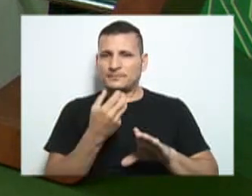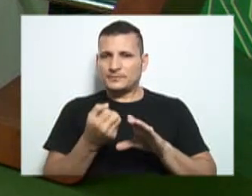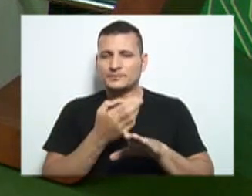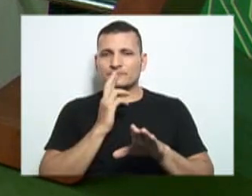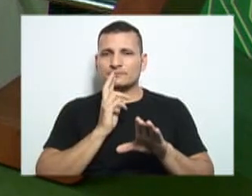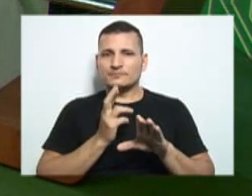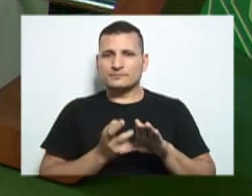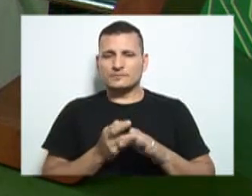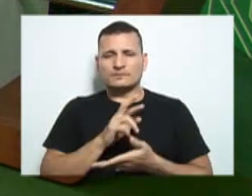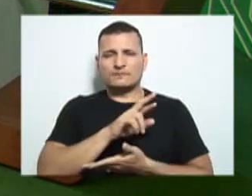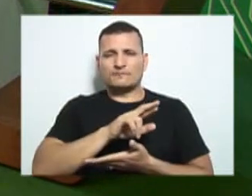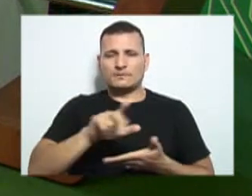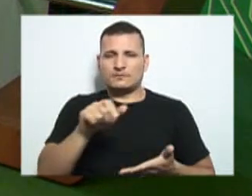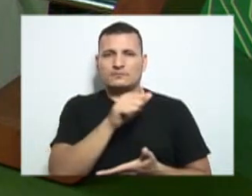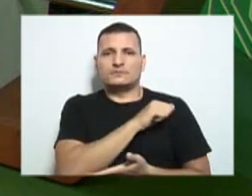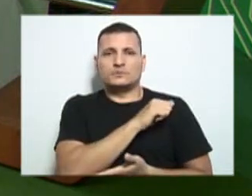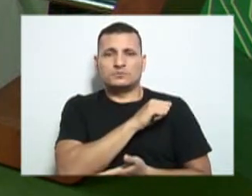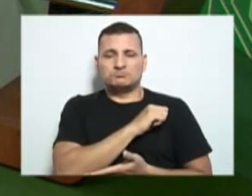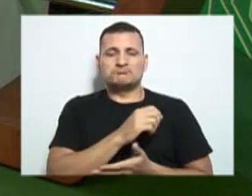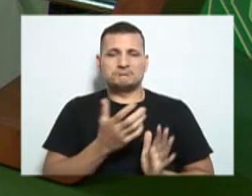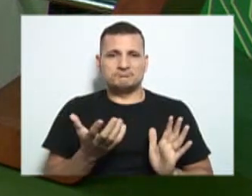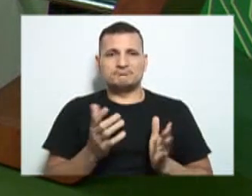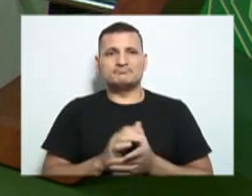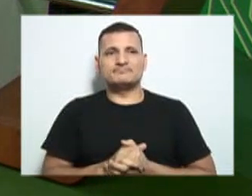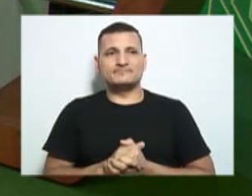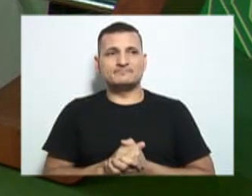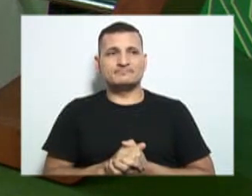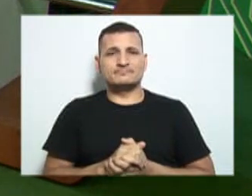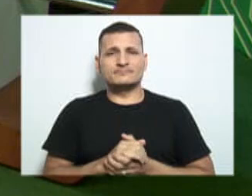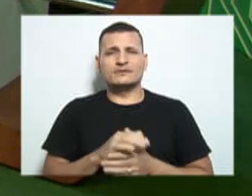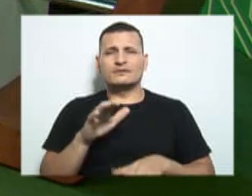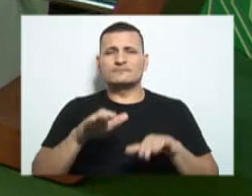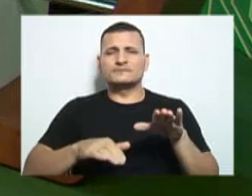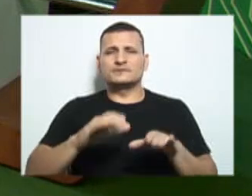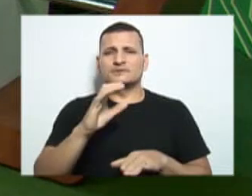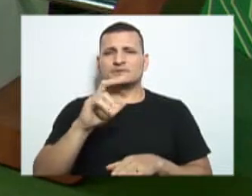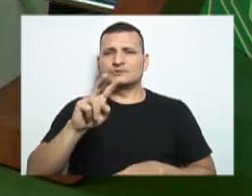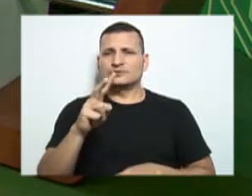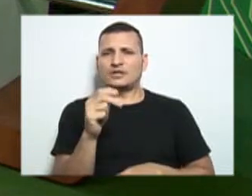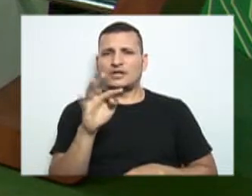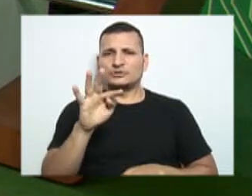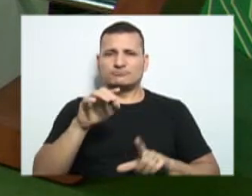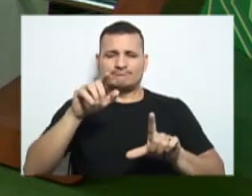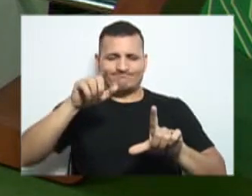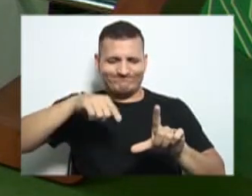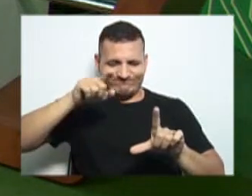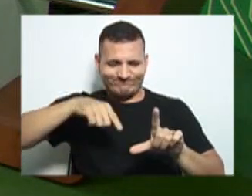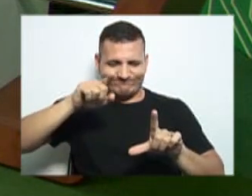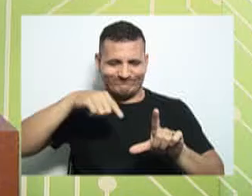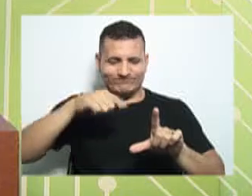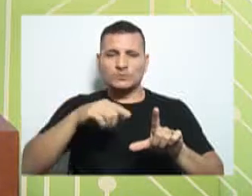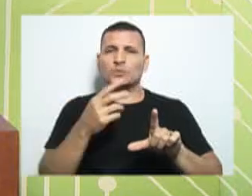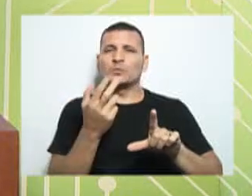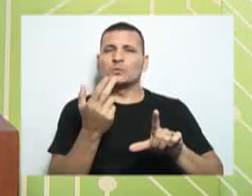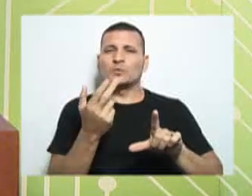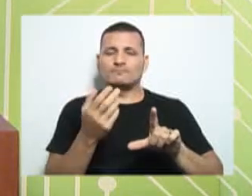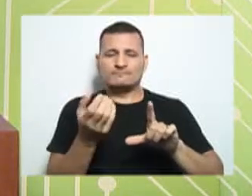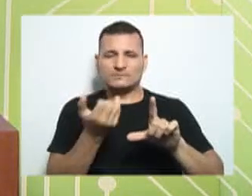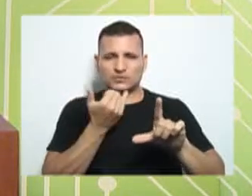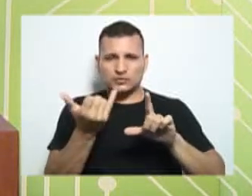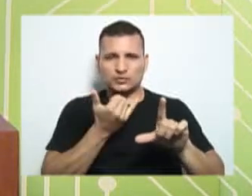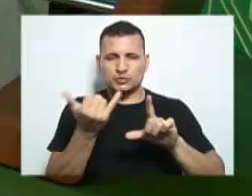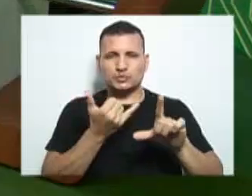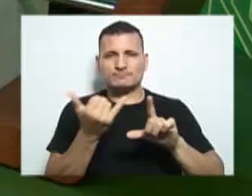postaram que foram grandes participações hoje, não dá, aqui no chat, às vezes não dá para você. É, porque é muita informação que vocês